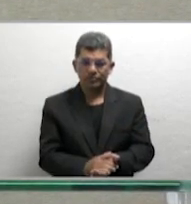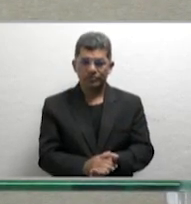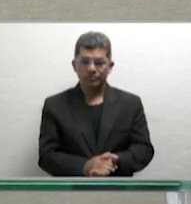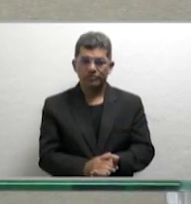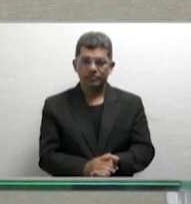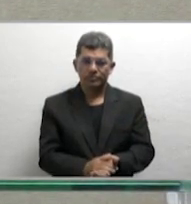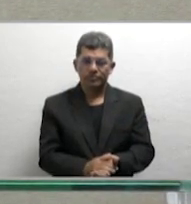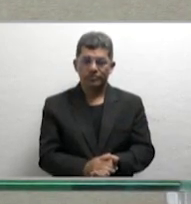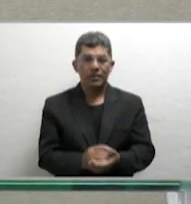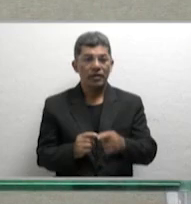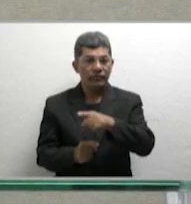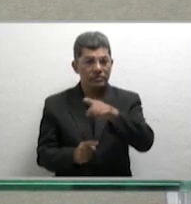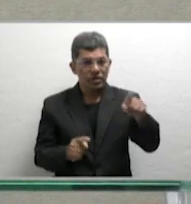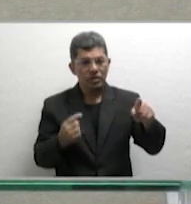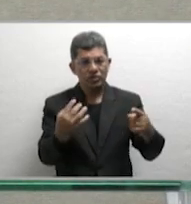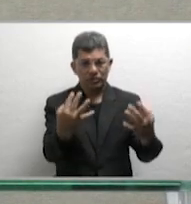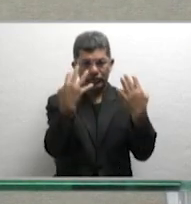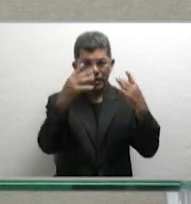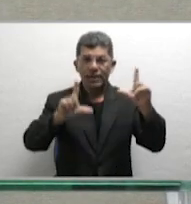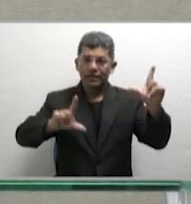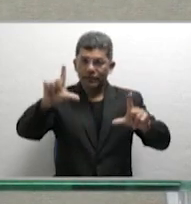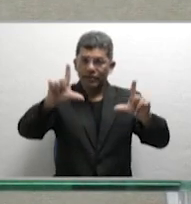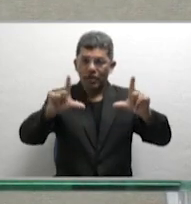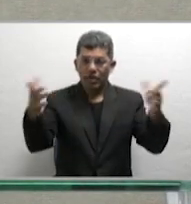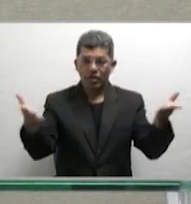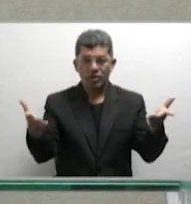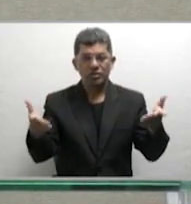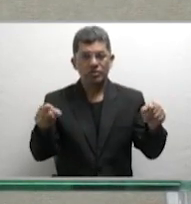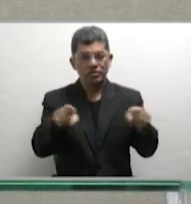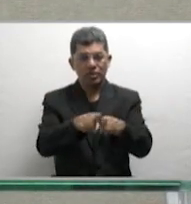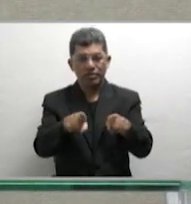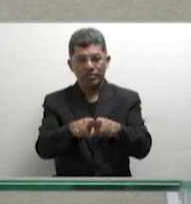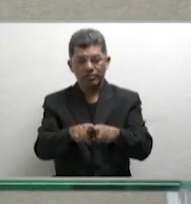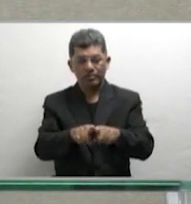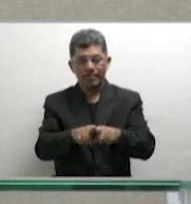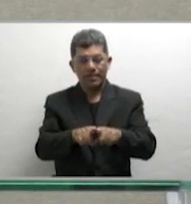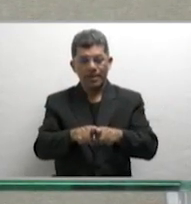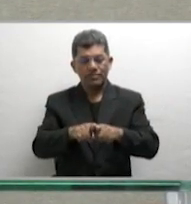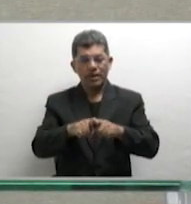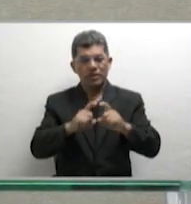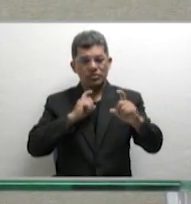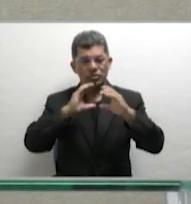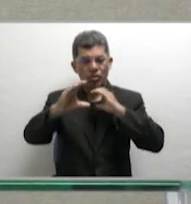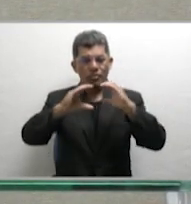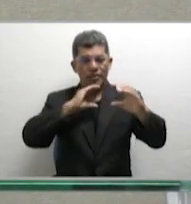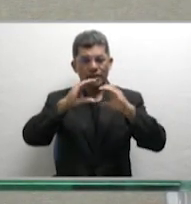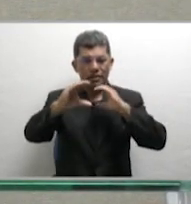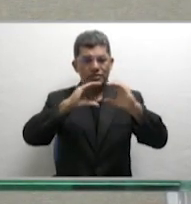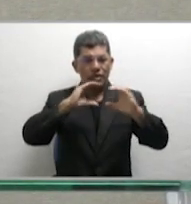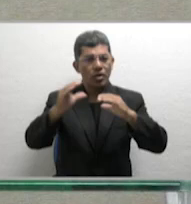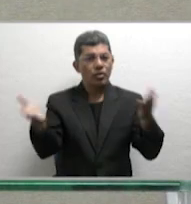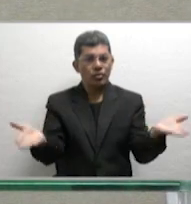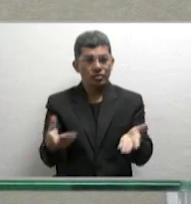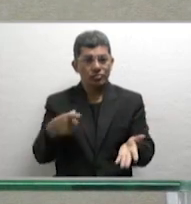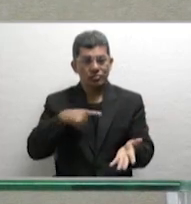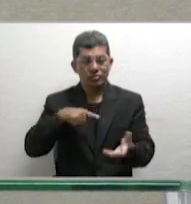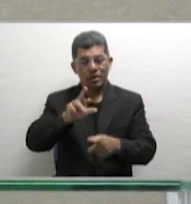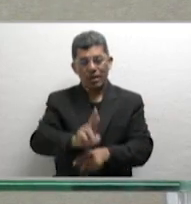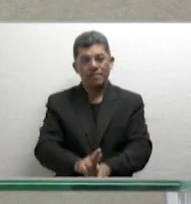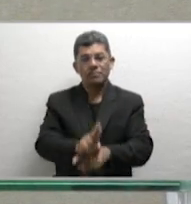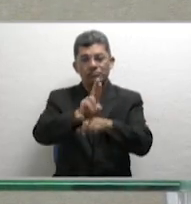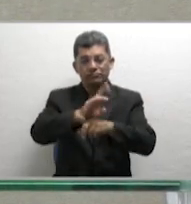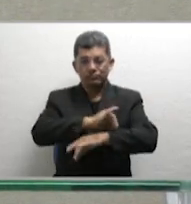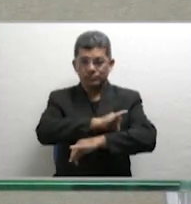e a você que nos assiste nesse momento, por intermédio dos meios de comunicação que estão